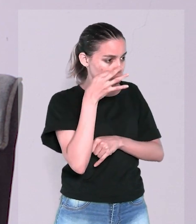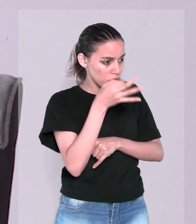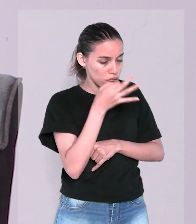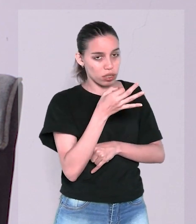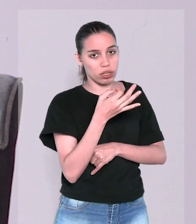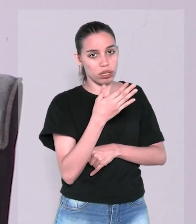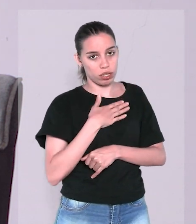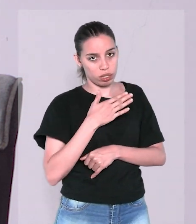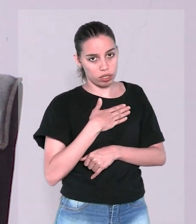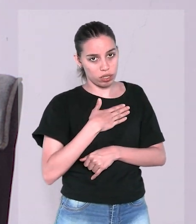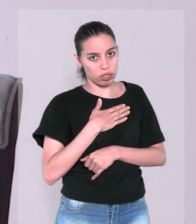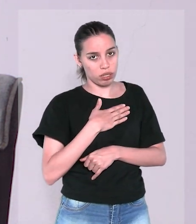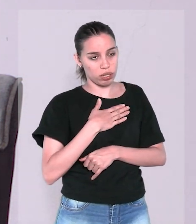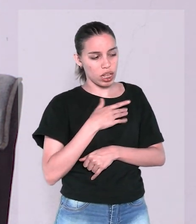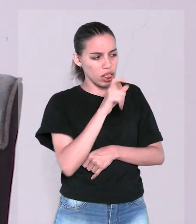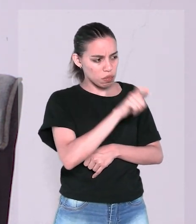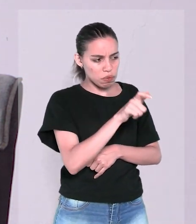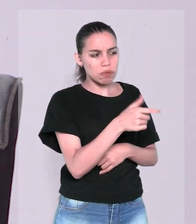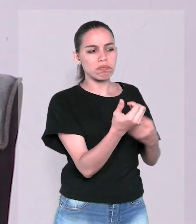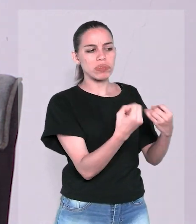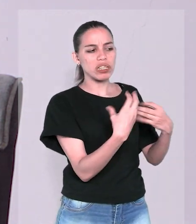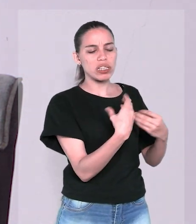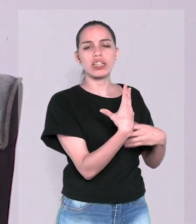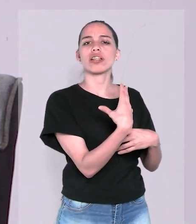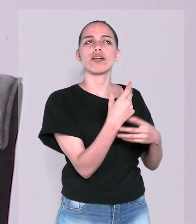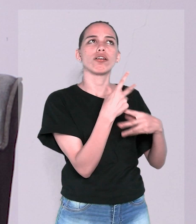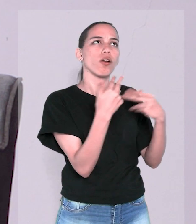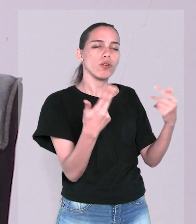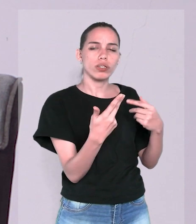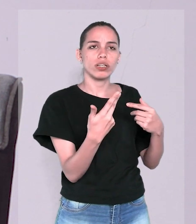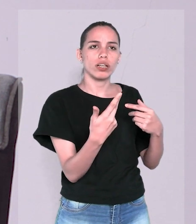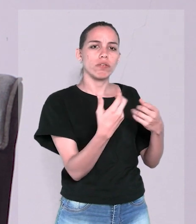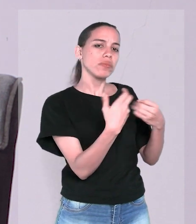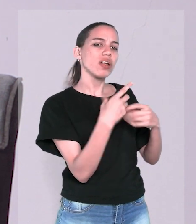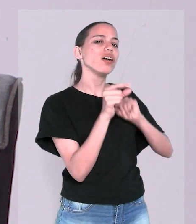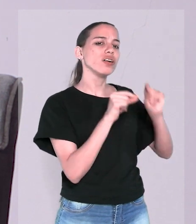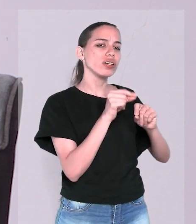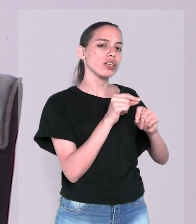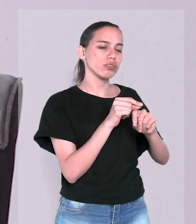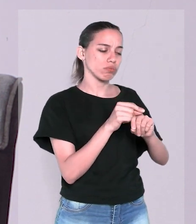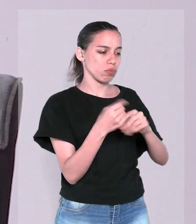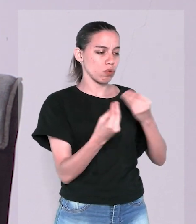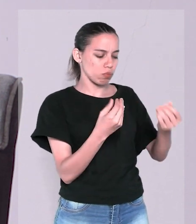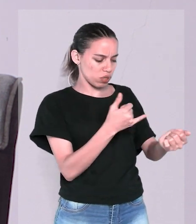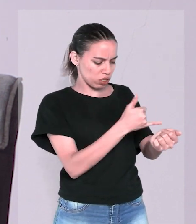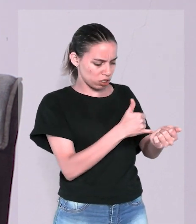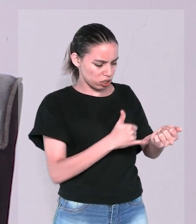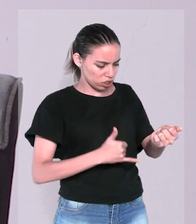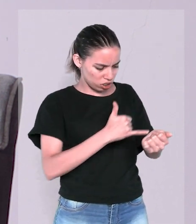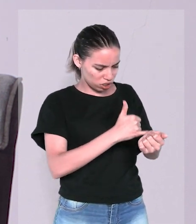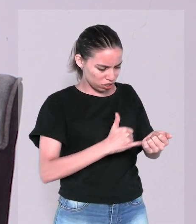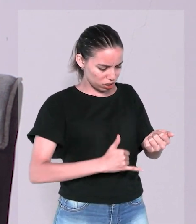de encontrar na internet pessoas que me escutam, que me ensinam. E ensinam o quê? Ensinam